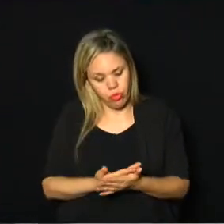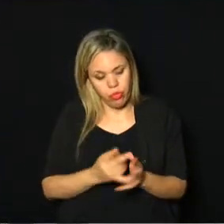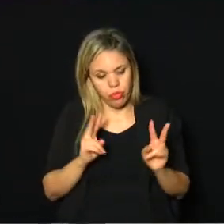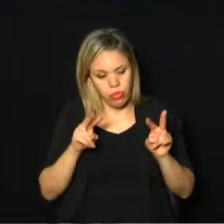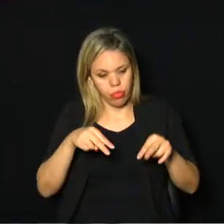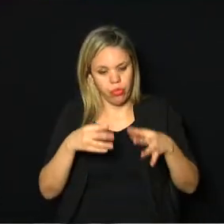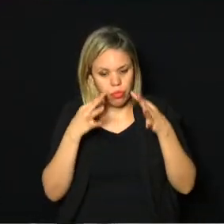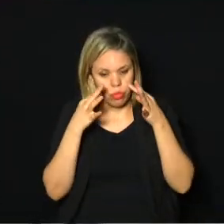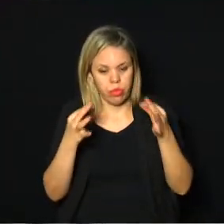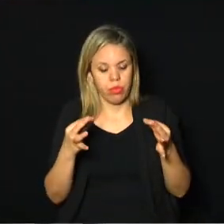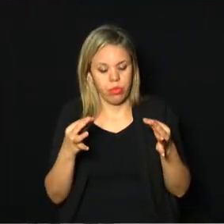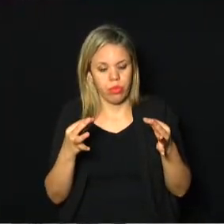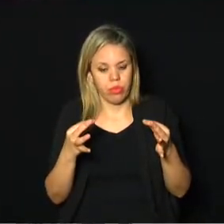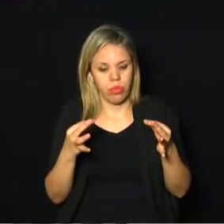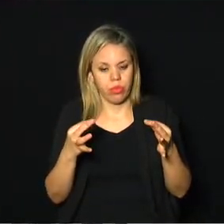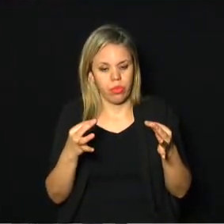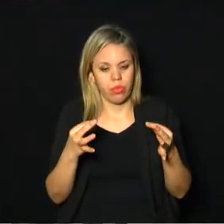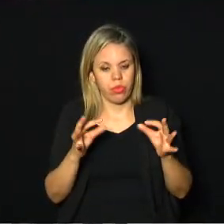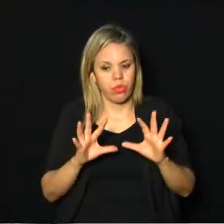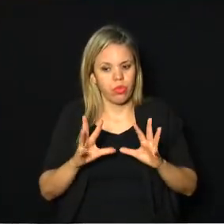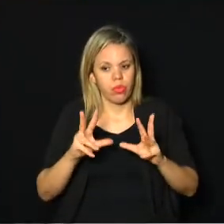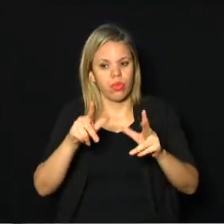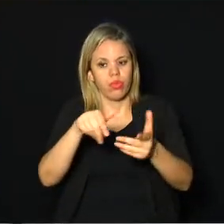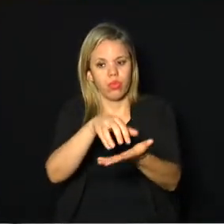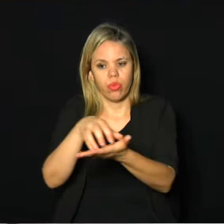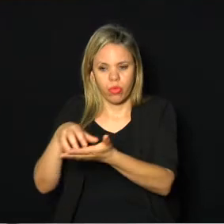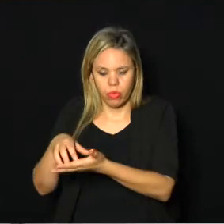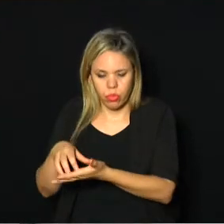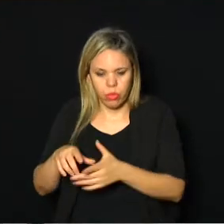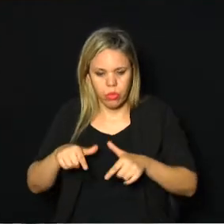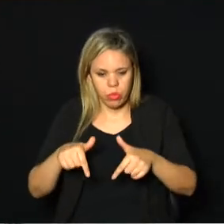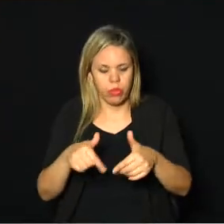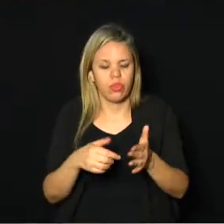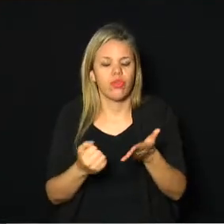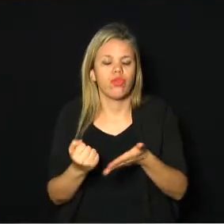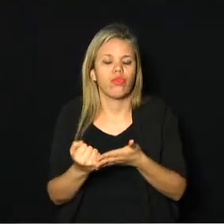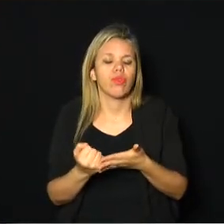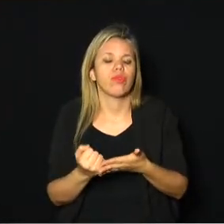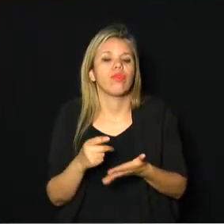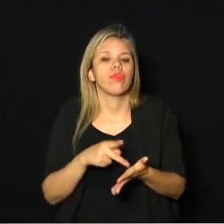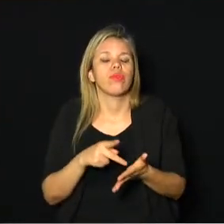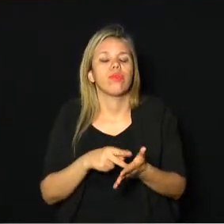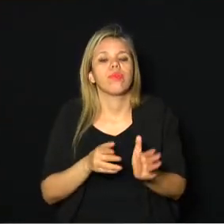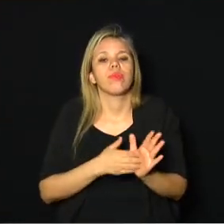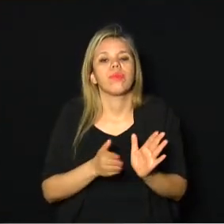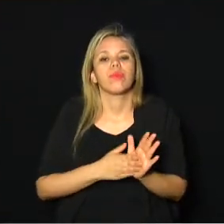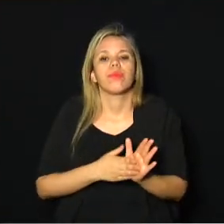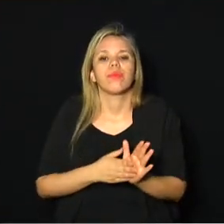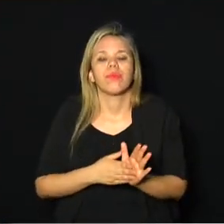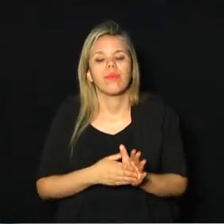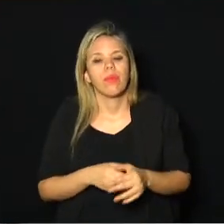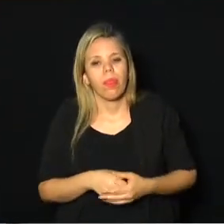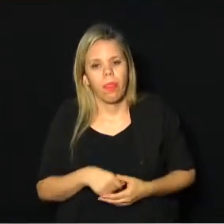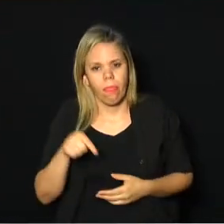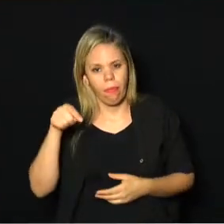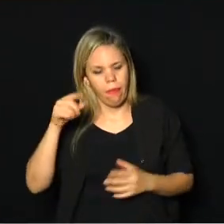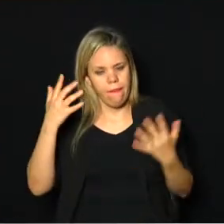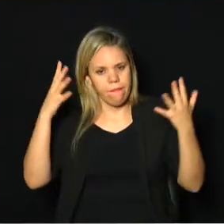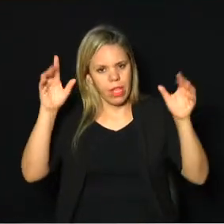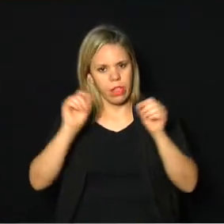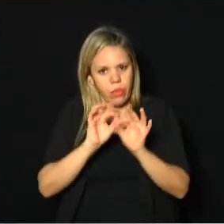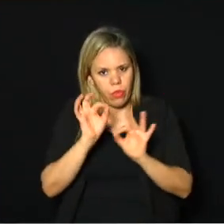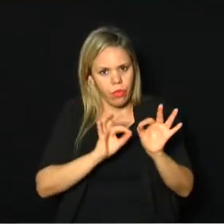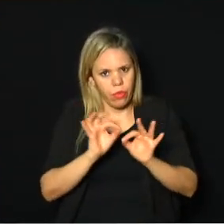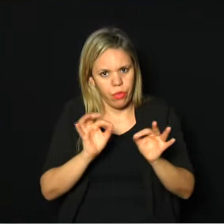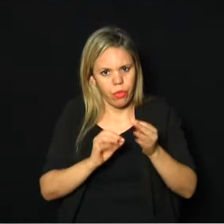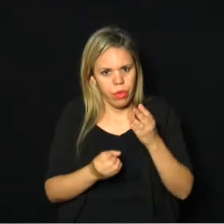mais intersetorial sobre essa situação. Então, na verdade, a minha proposta é que esse evento que nós estamos articulando